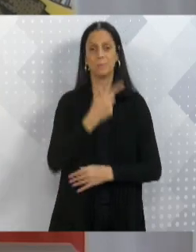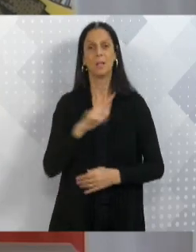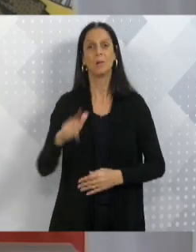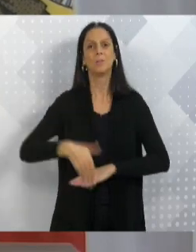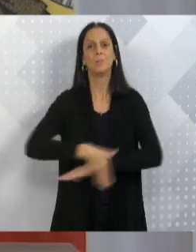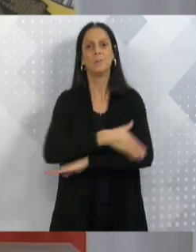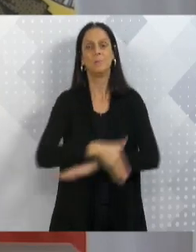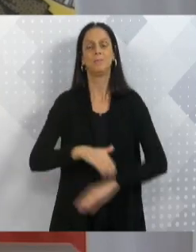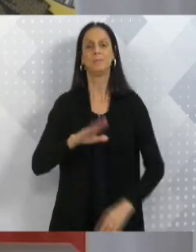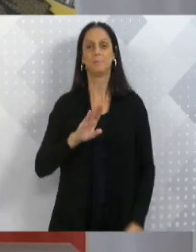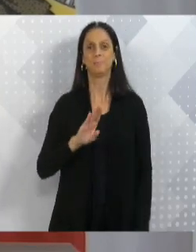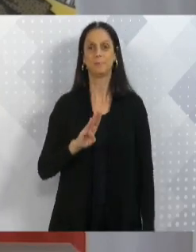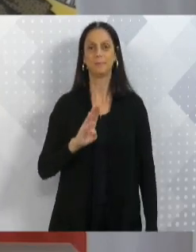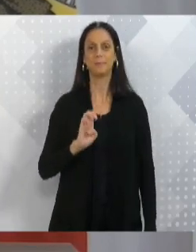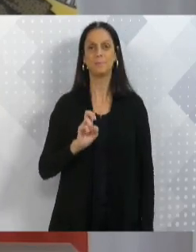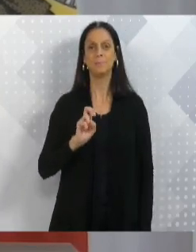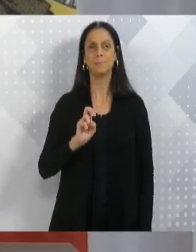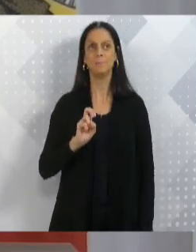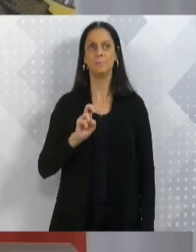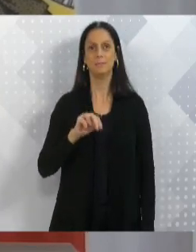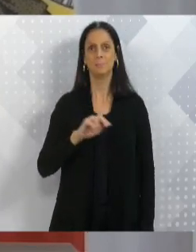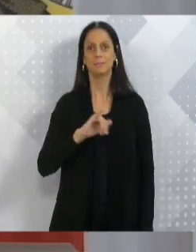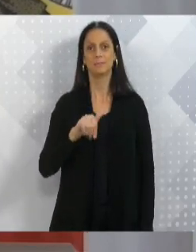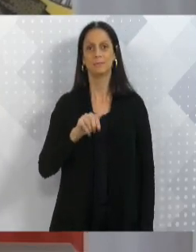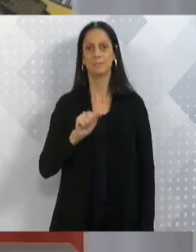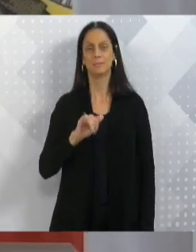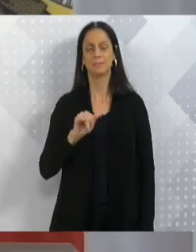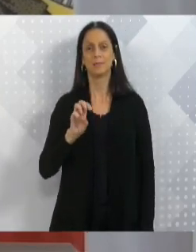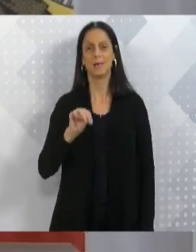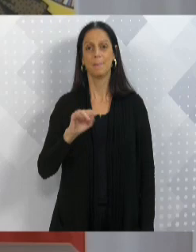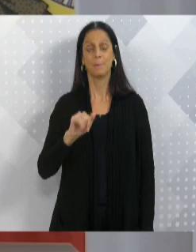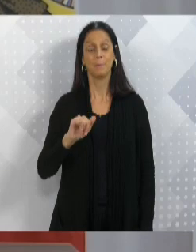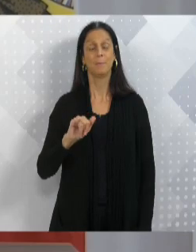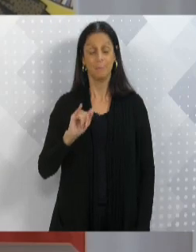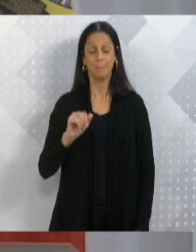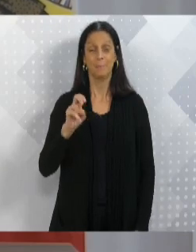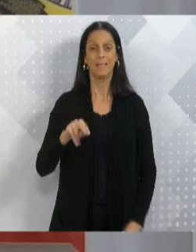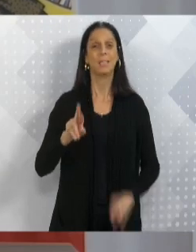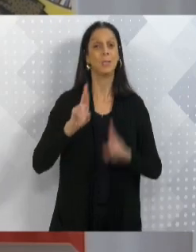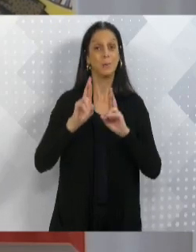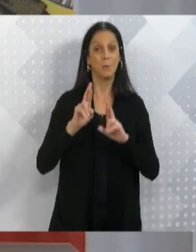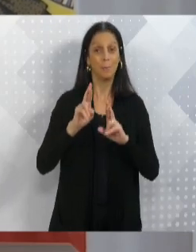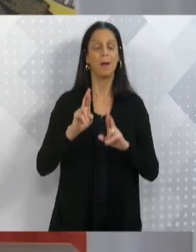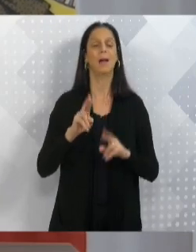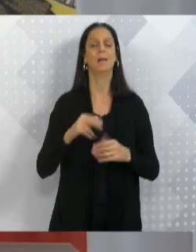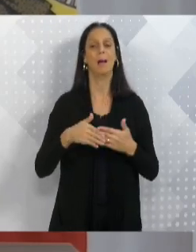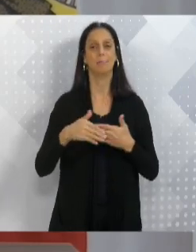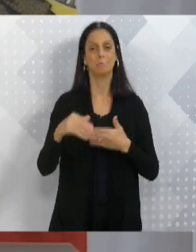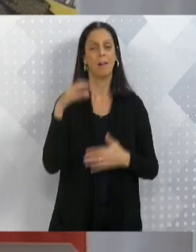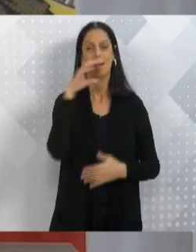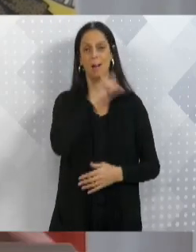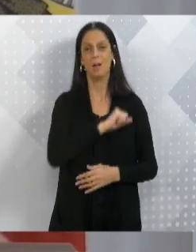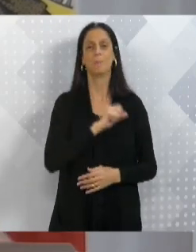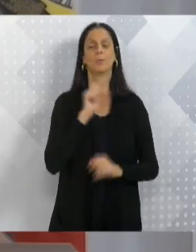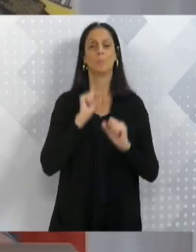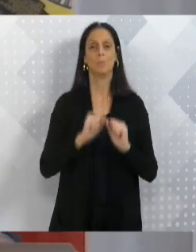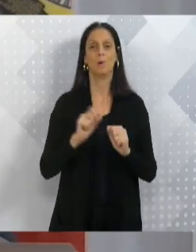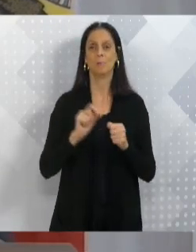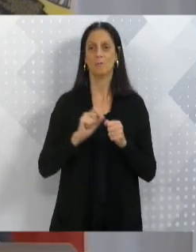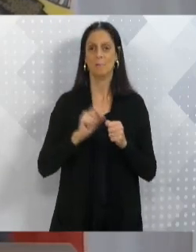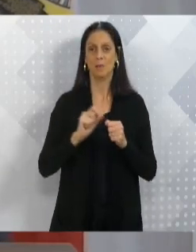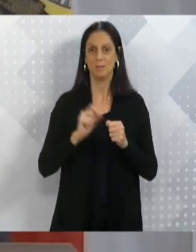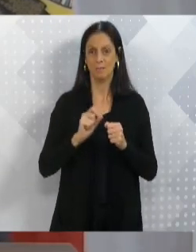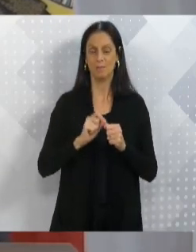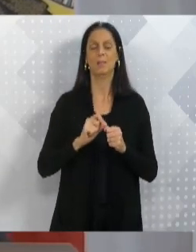Constante. Espero que o governo atenda a nós em breve, porque são obras importantes, obras que nós precisamos para trazer mobilidade